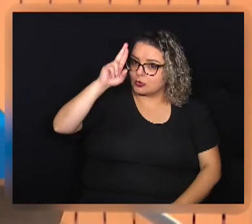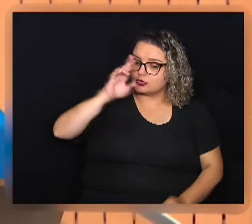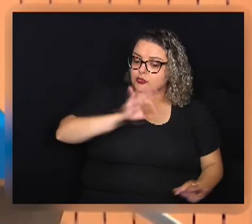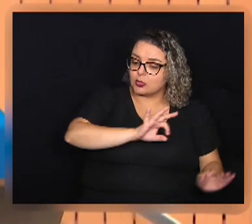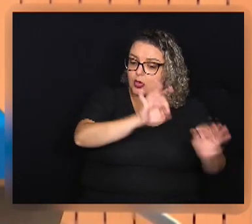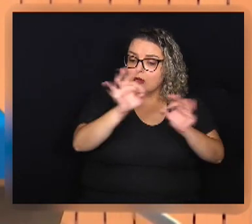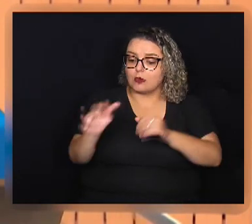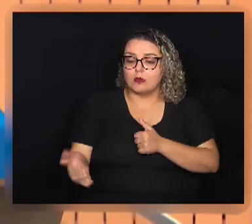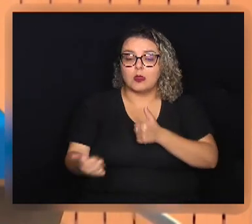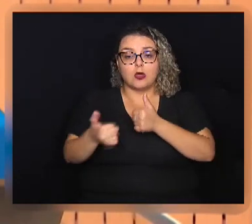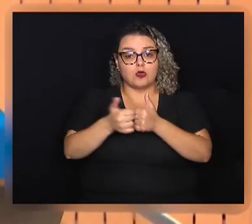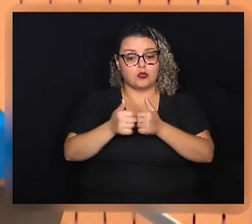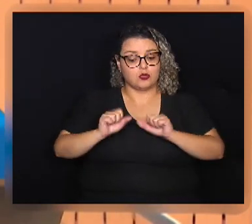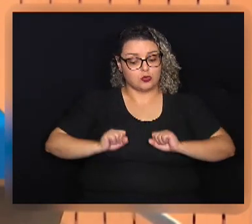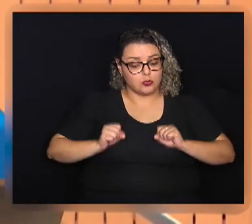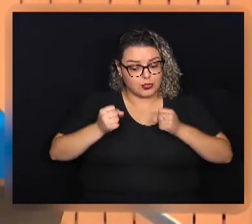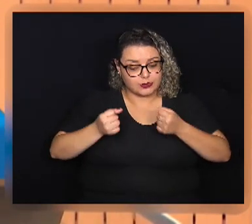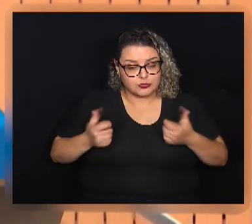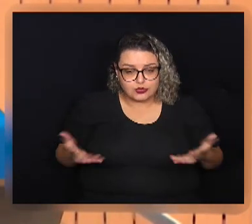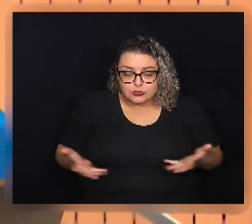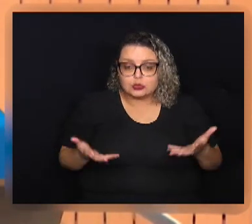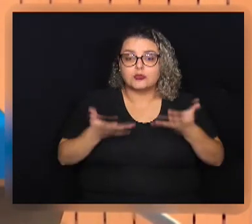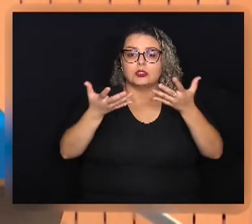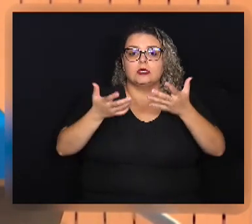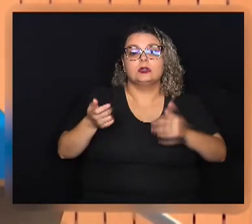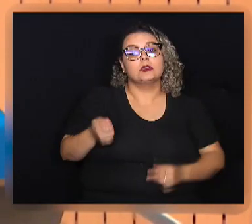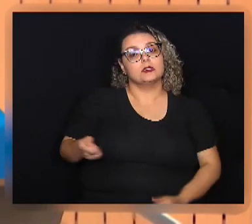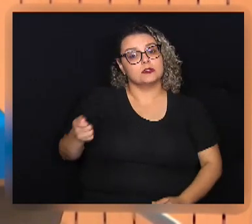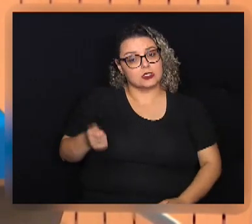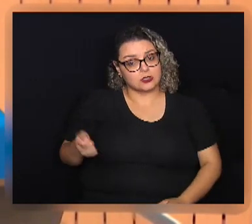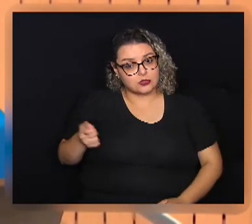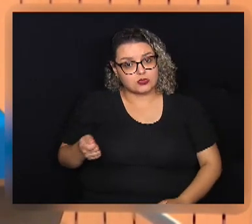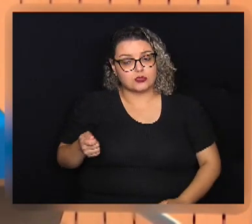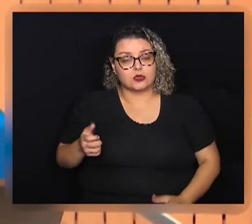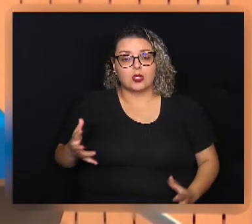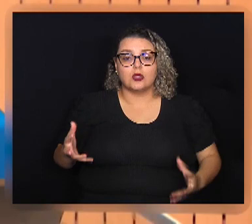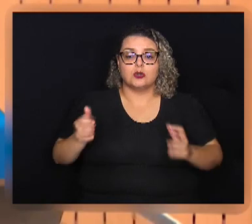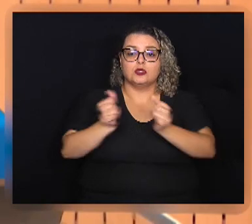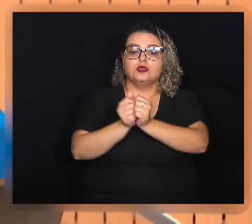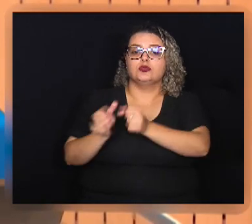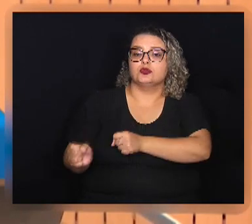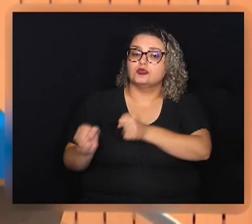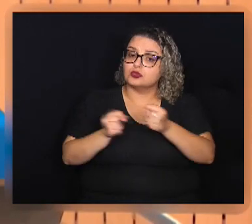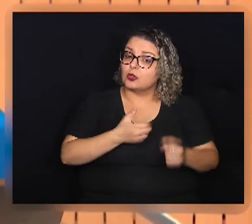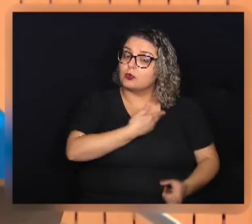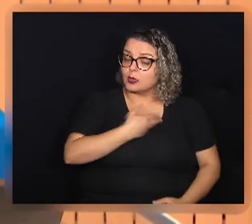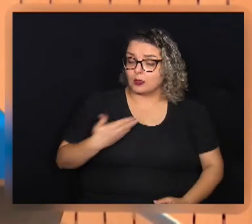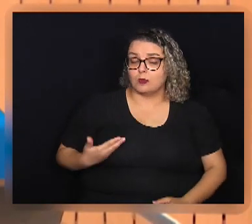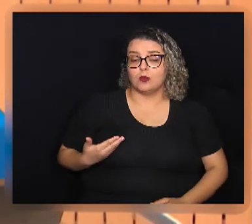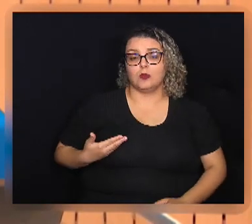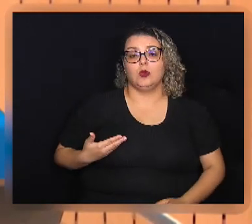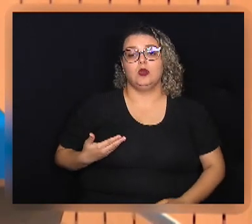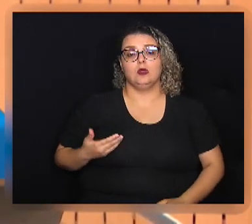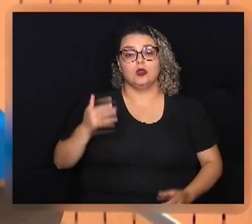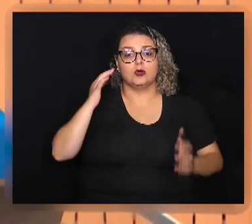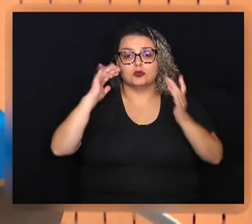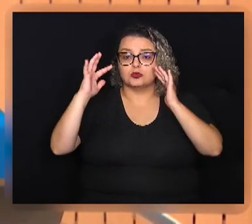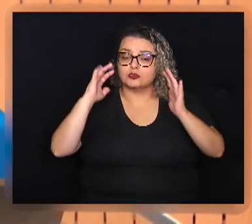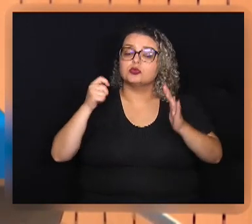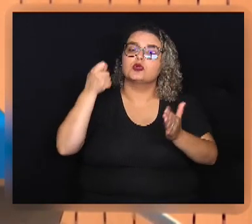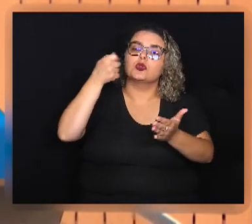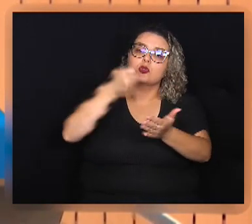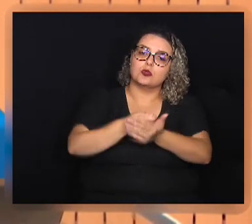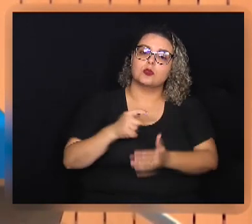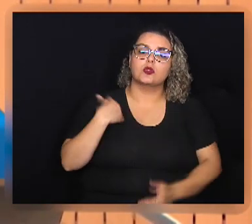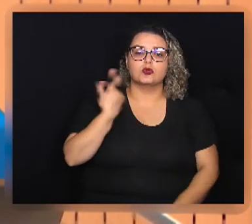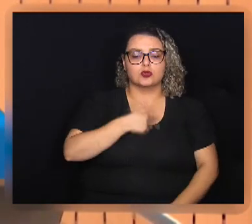perto o esforço e o empenho desta associação, junto ao poder público, para viabilizar o sonho de ter nosso